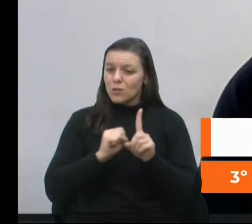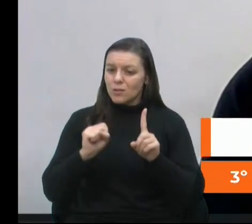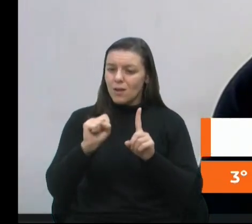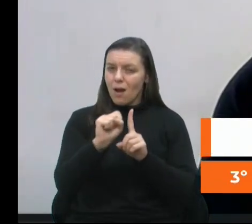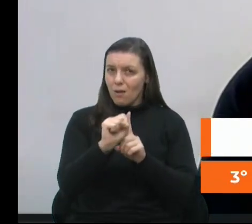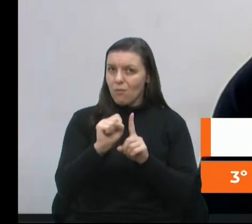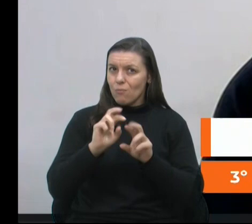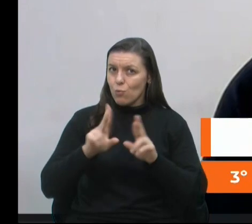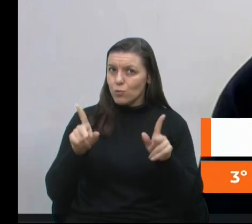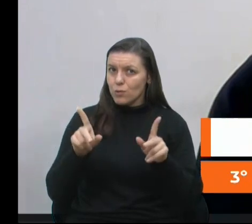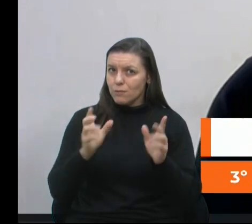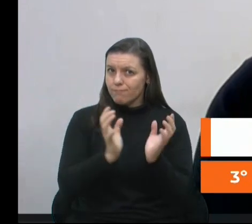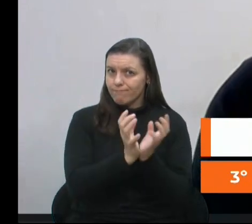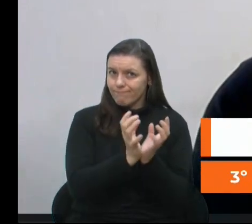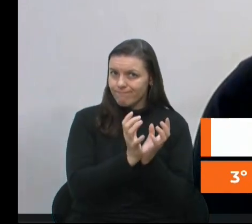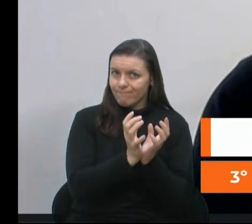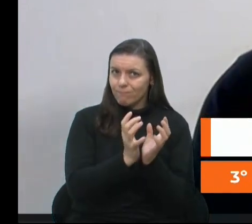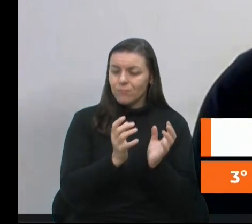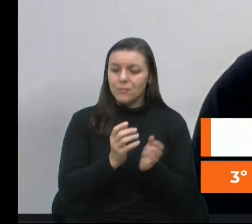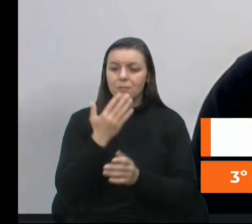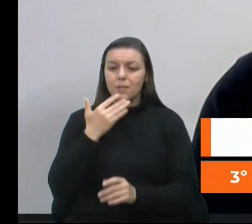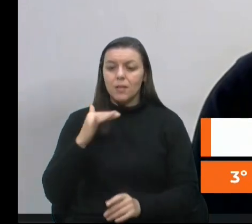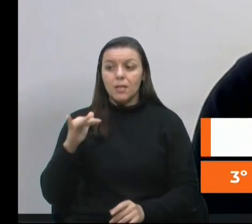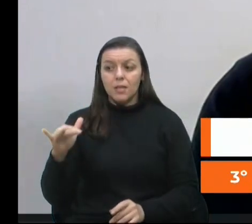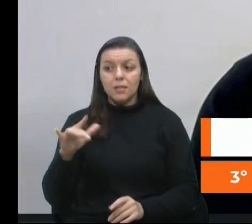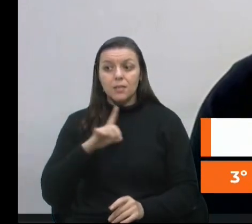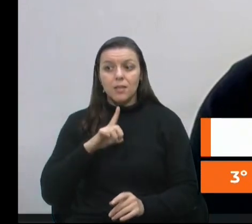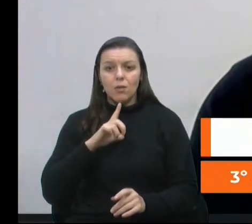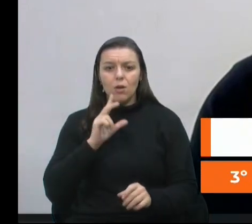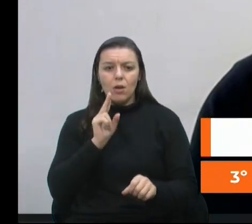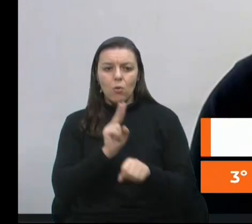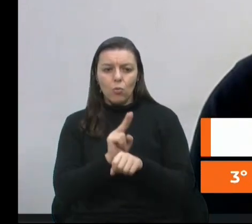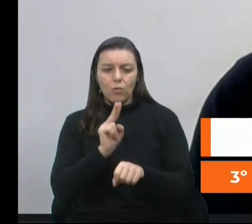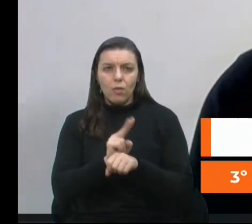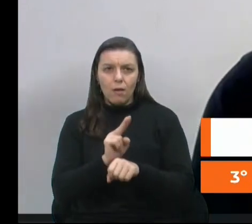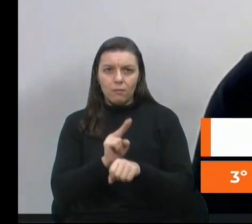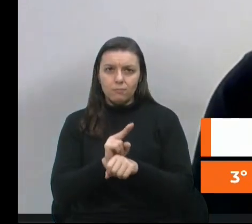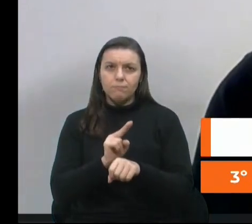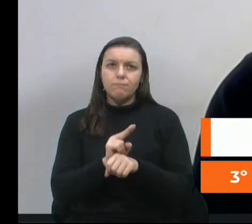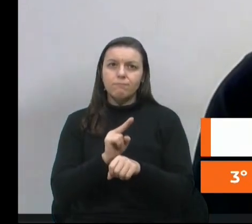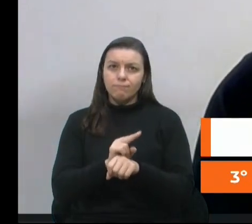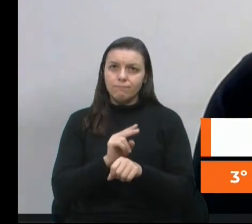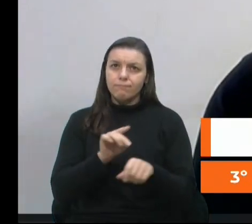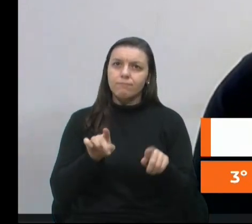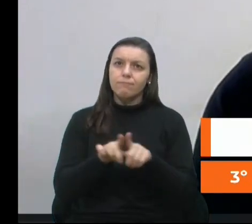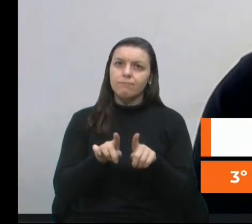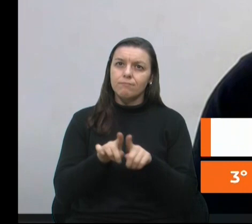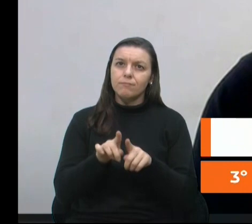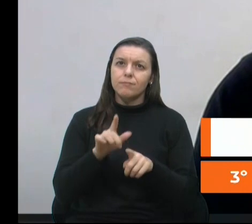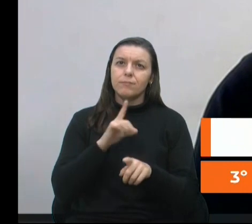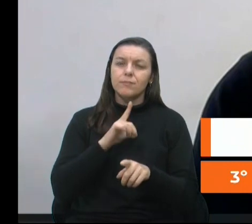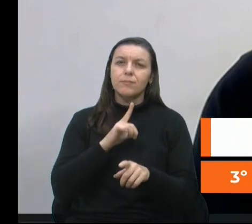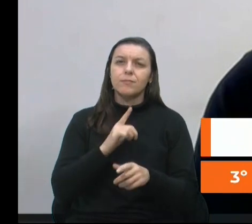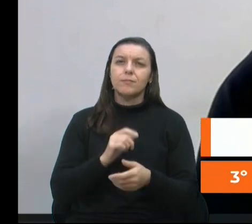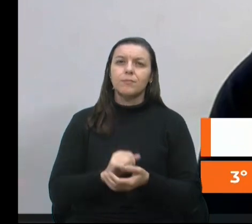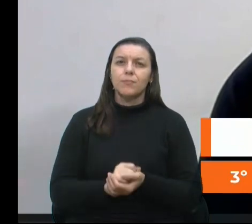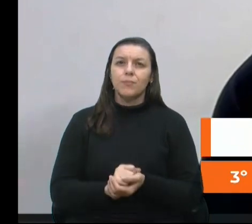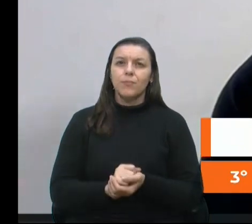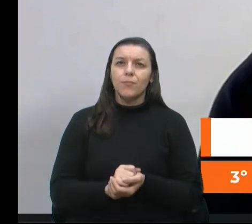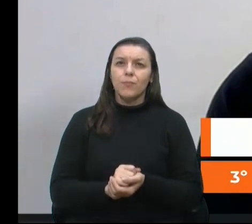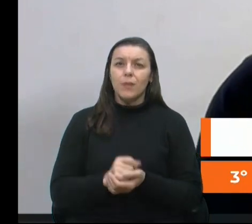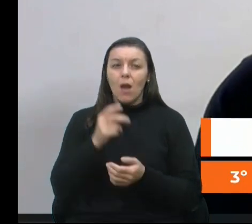muda. A criança ela está buscando cuidadores, ela está buscando